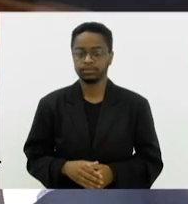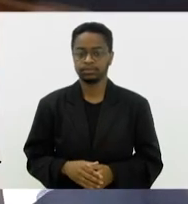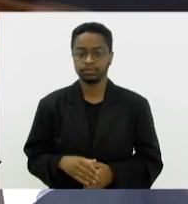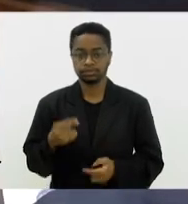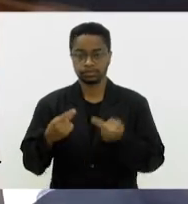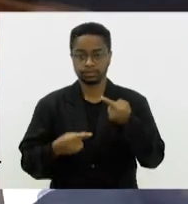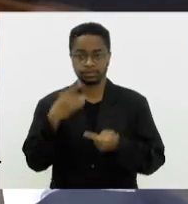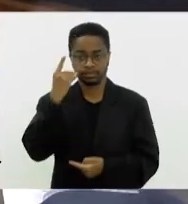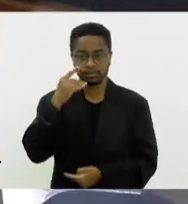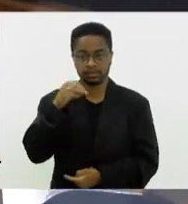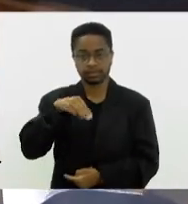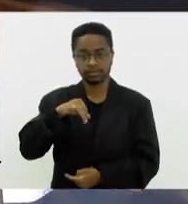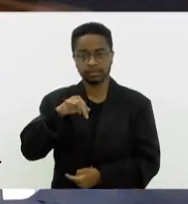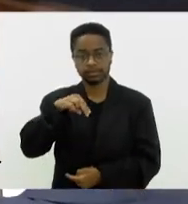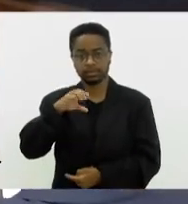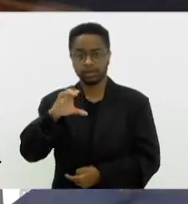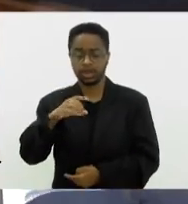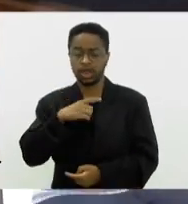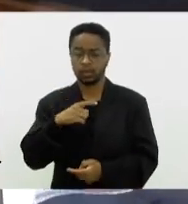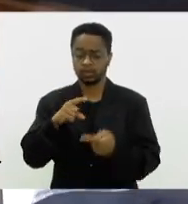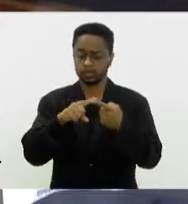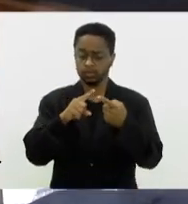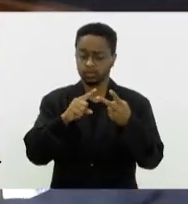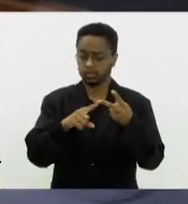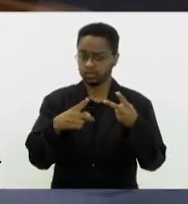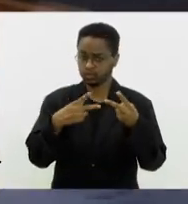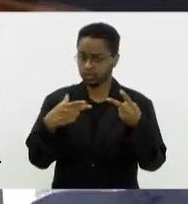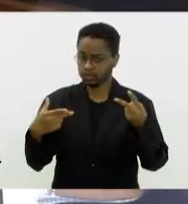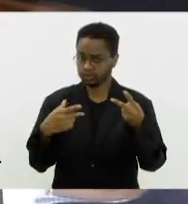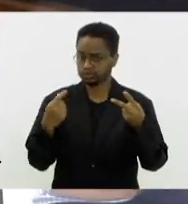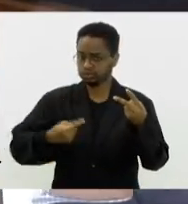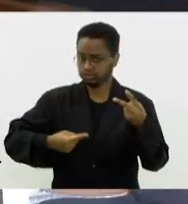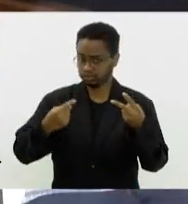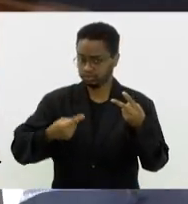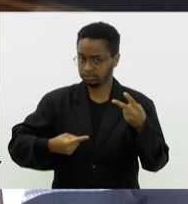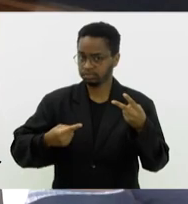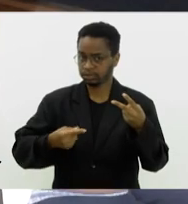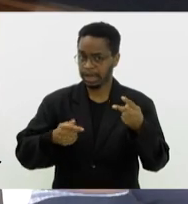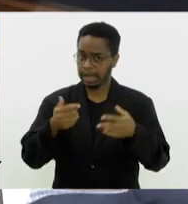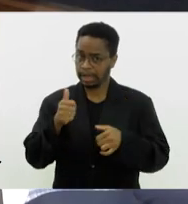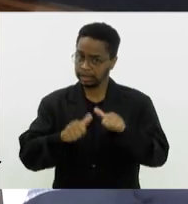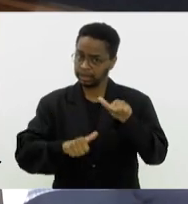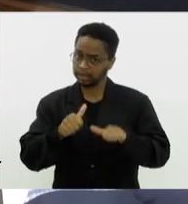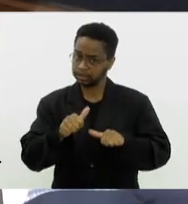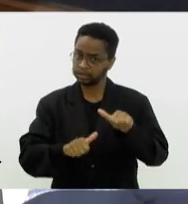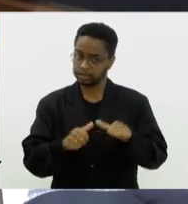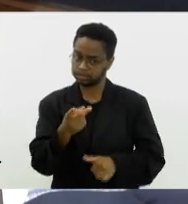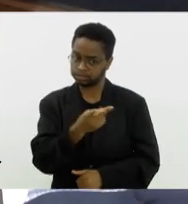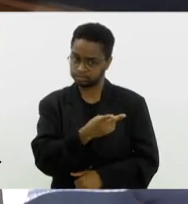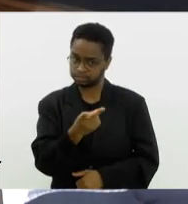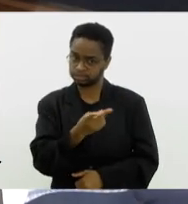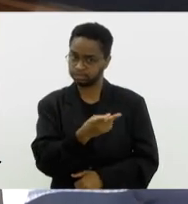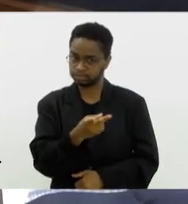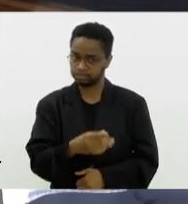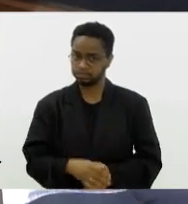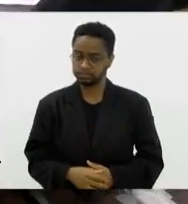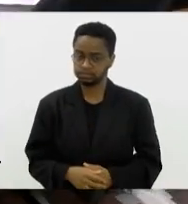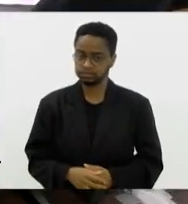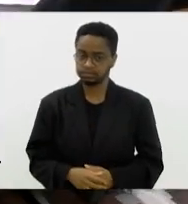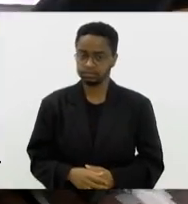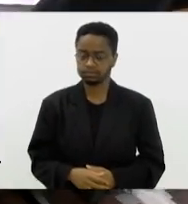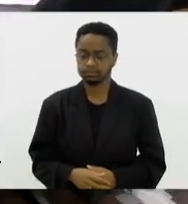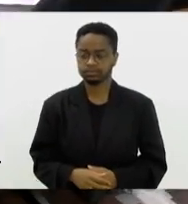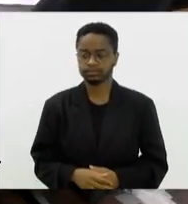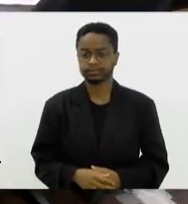Presidente, eu levanto duas questões diferentes para análise do relator e de vossa própria, até como autor